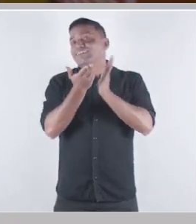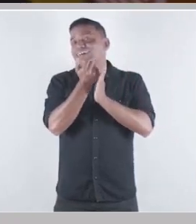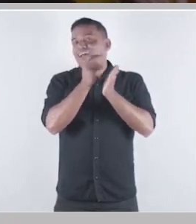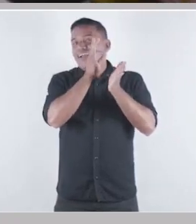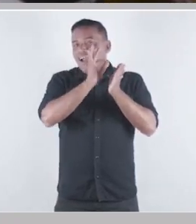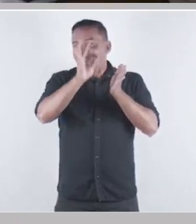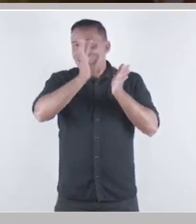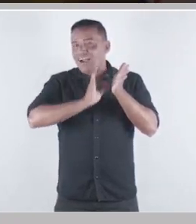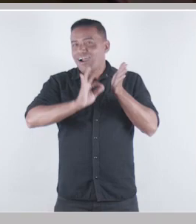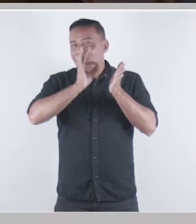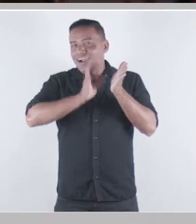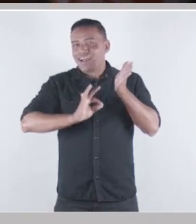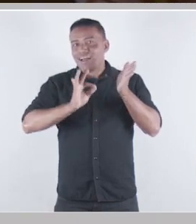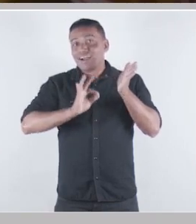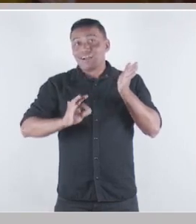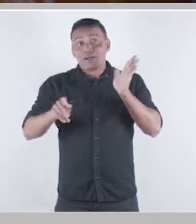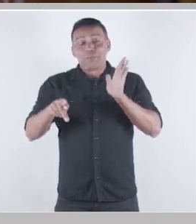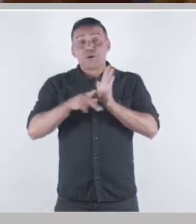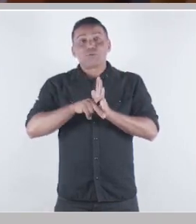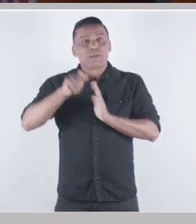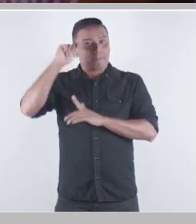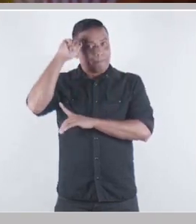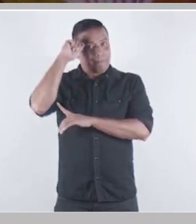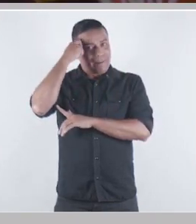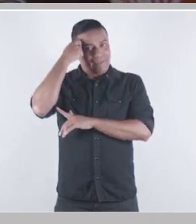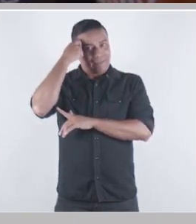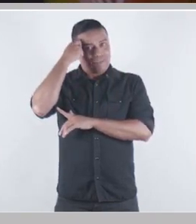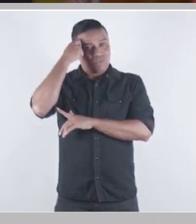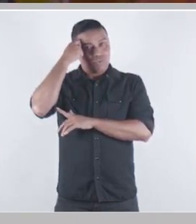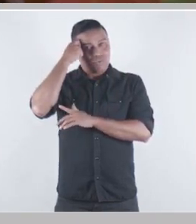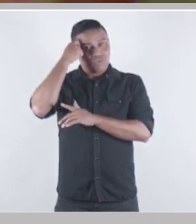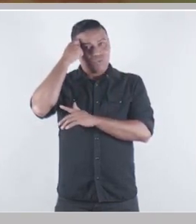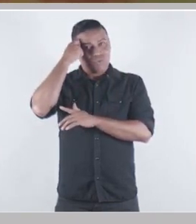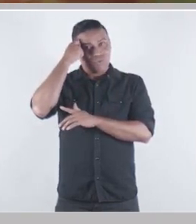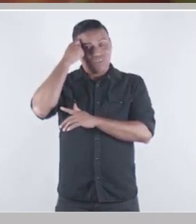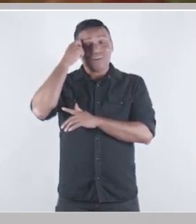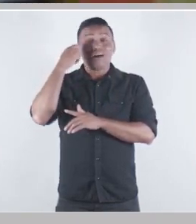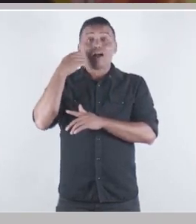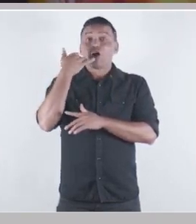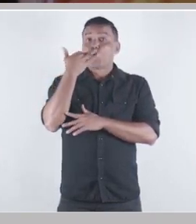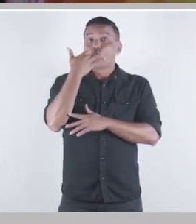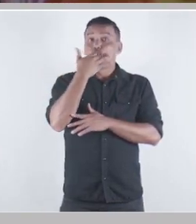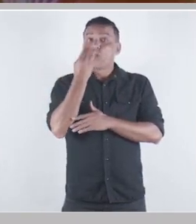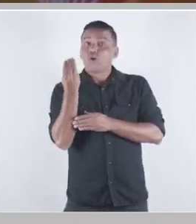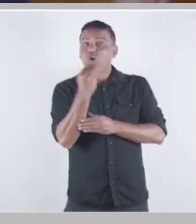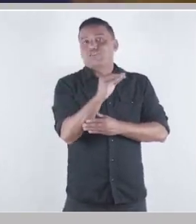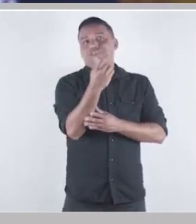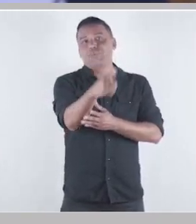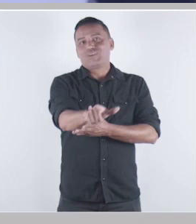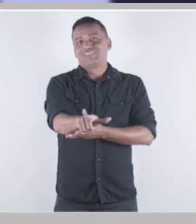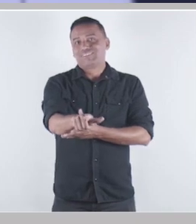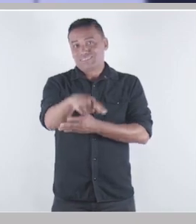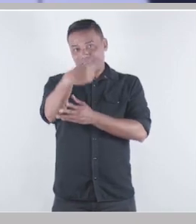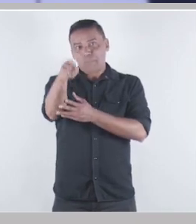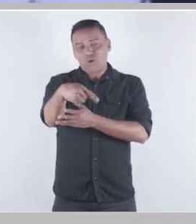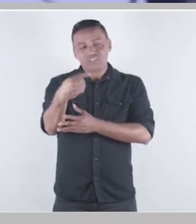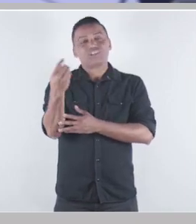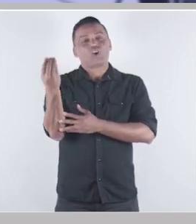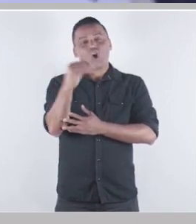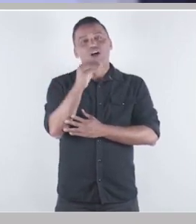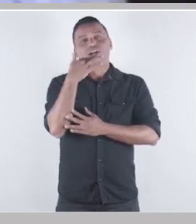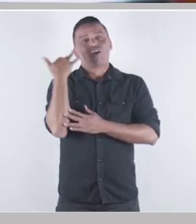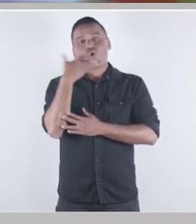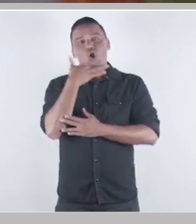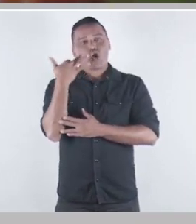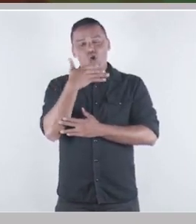muito assim marcante, né, no preto, e aí trabalhar a cor depois, assim, em complemento a esse traço,